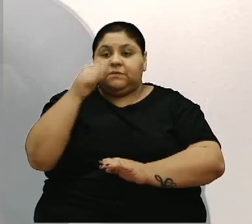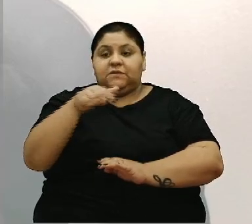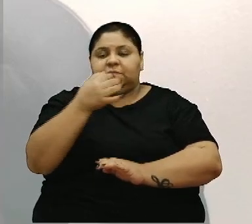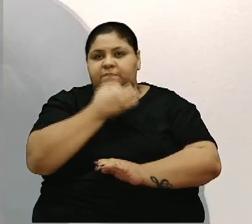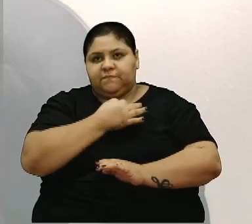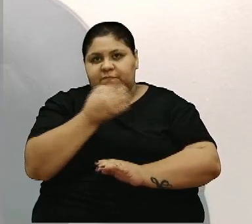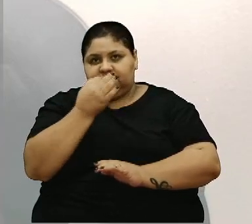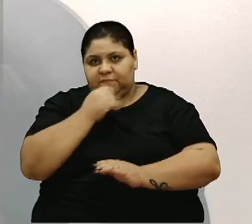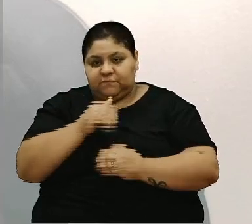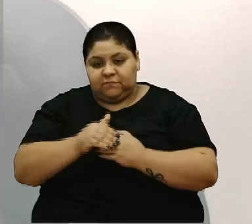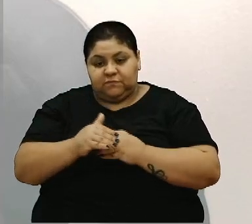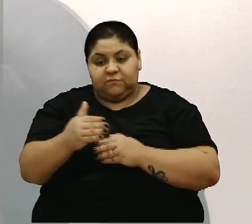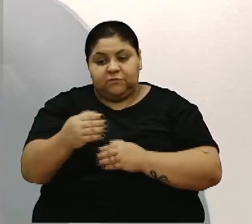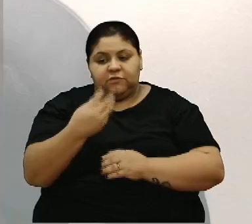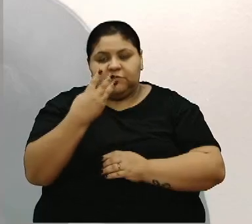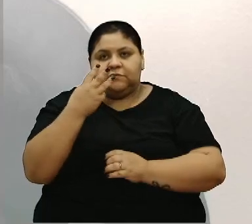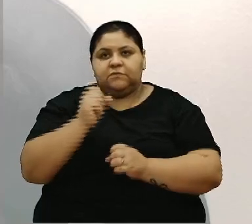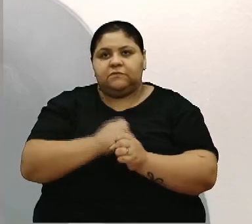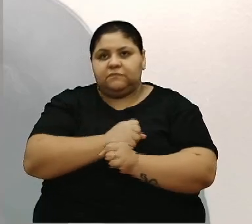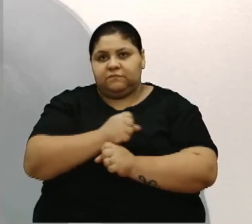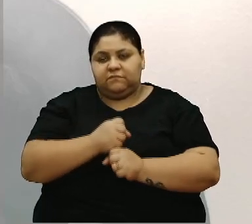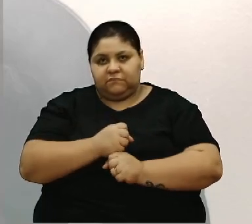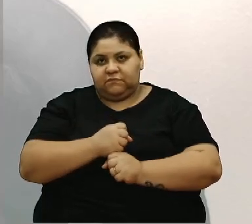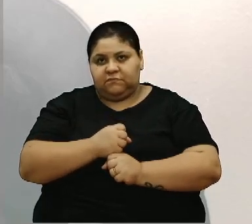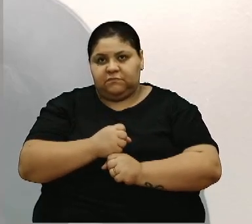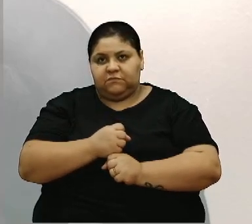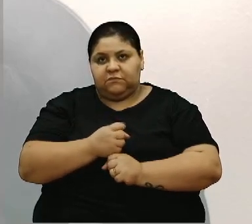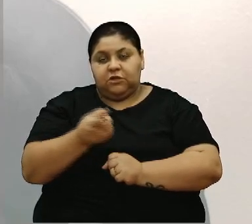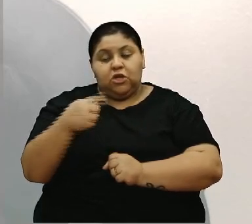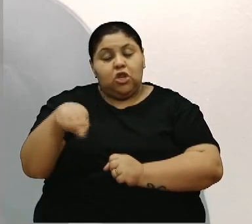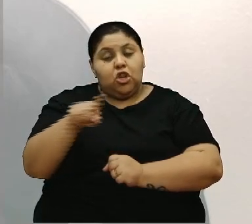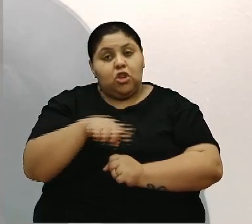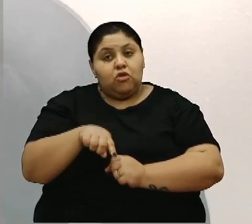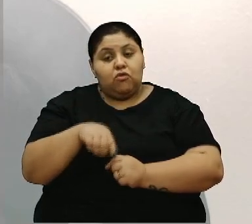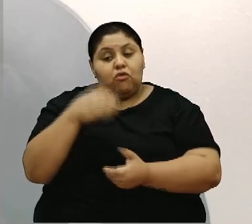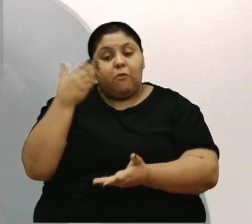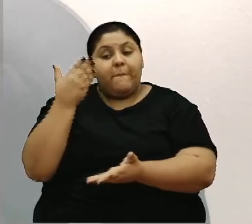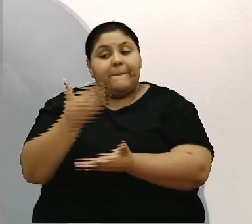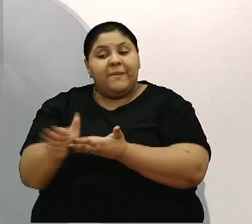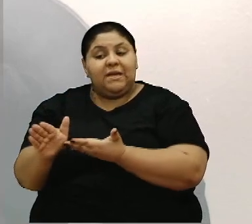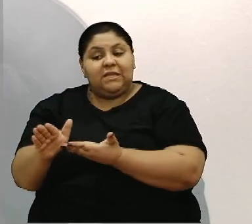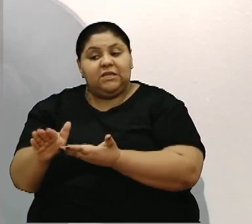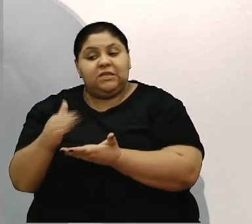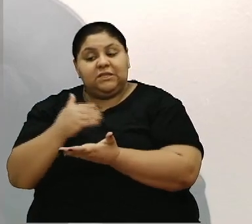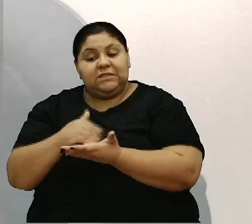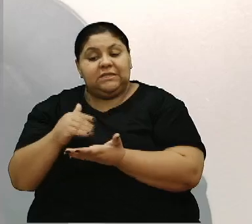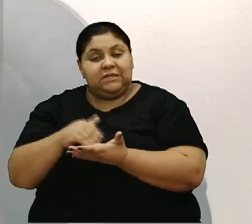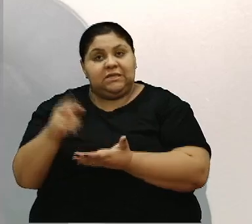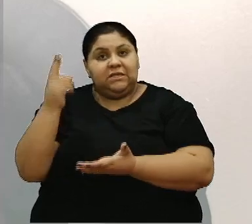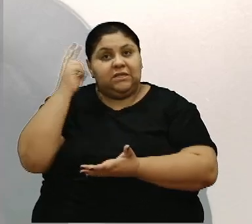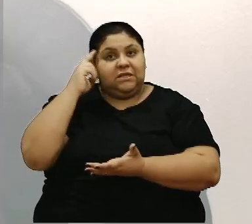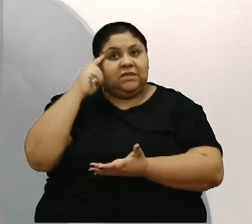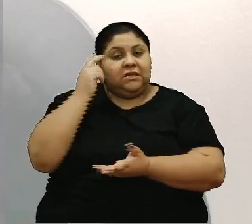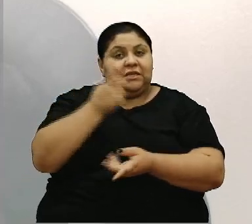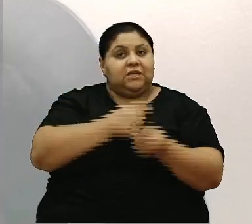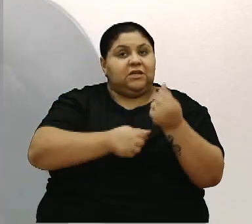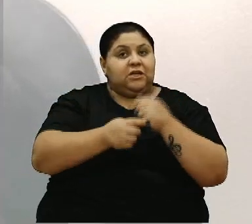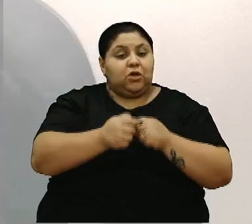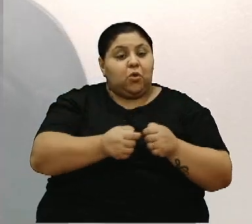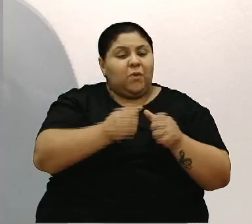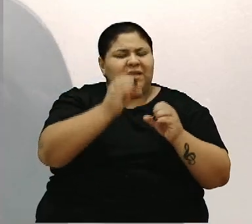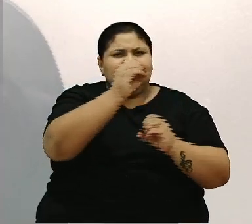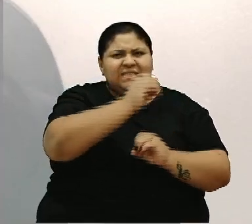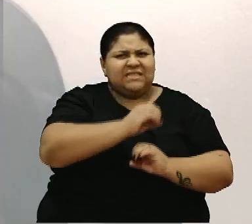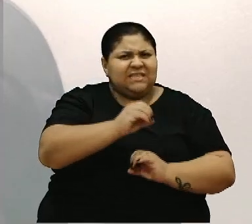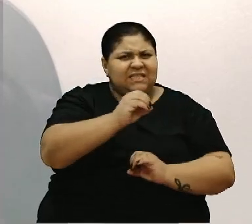Sul durante 3 anos, onde nós praticamente perdemos a Secretaria da Cultura, o Financiarte foi a quase zero, se eu não me